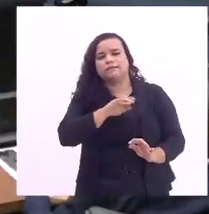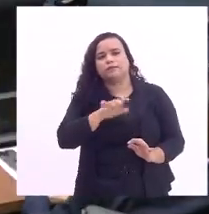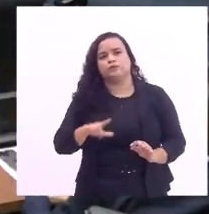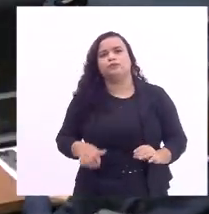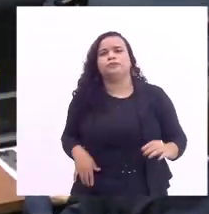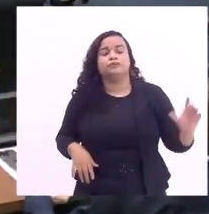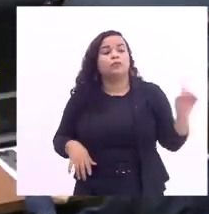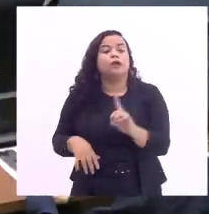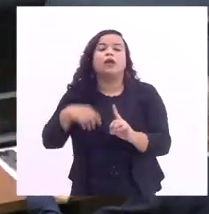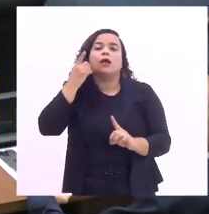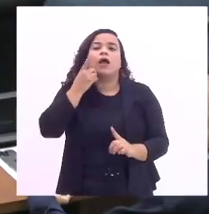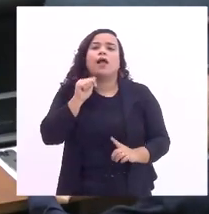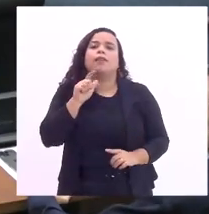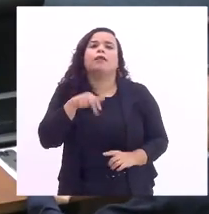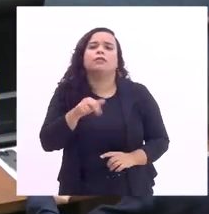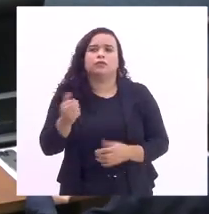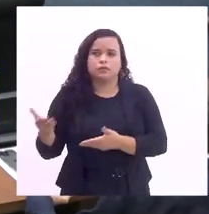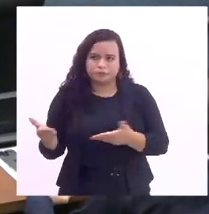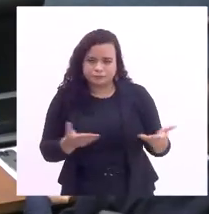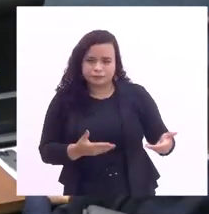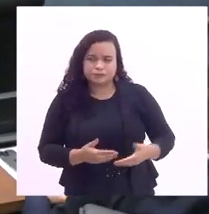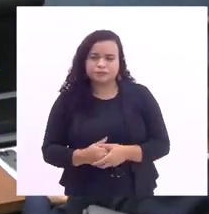favor.